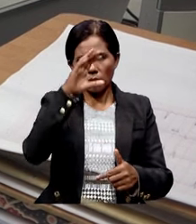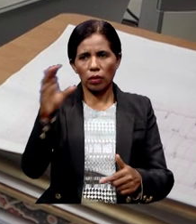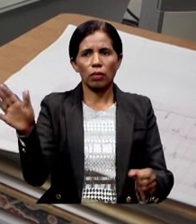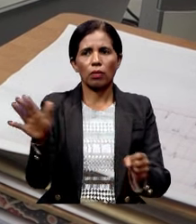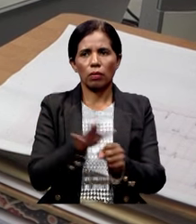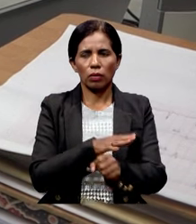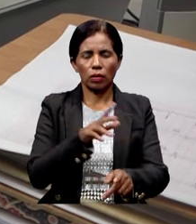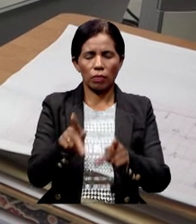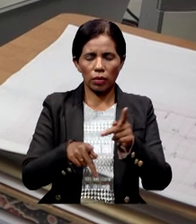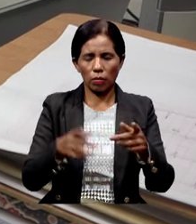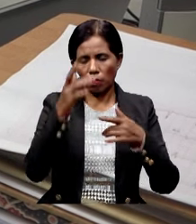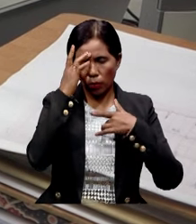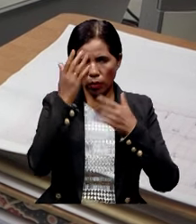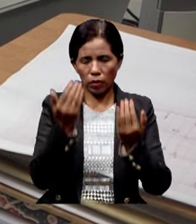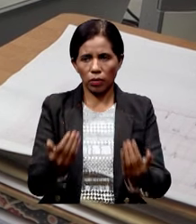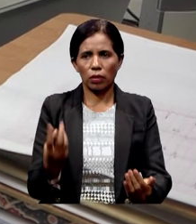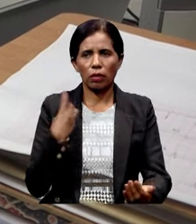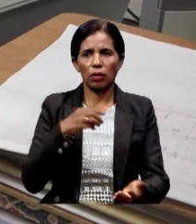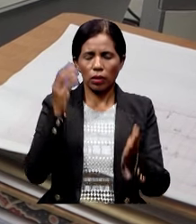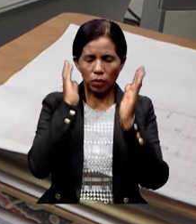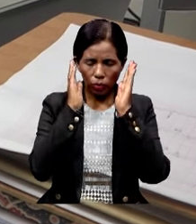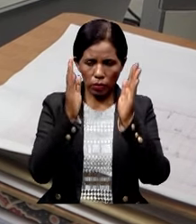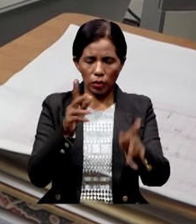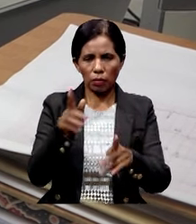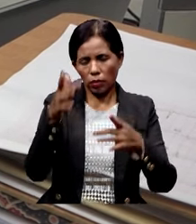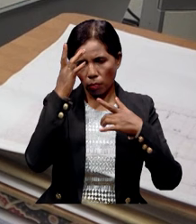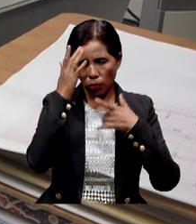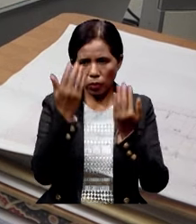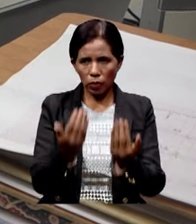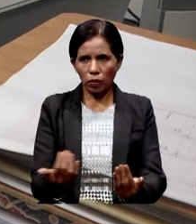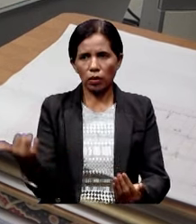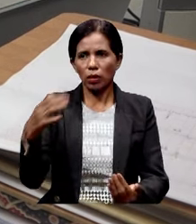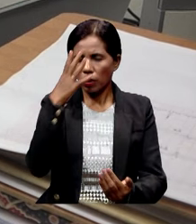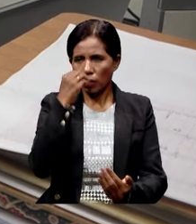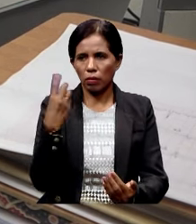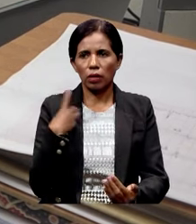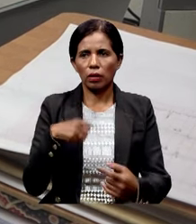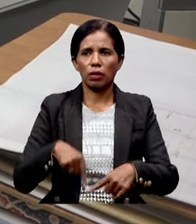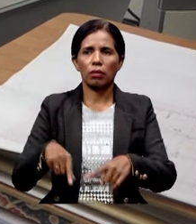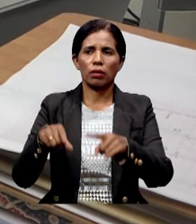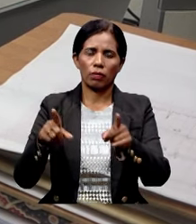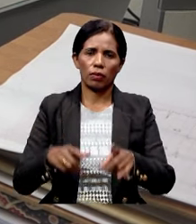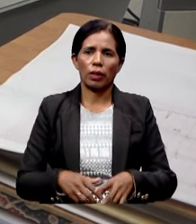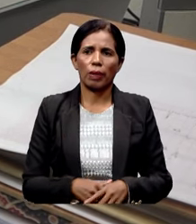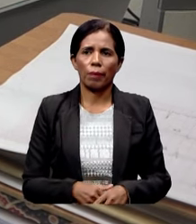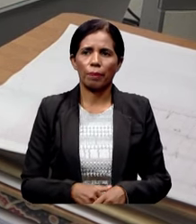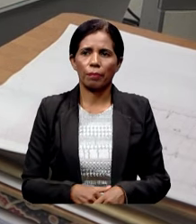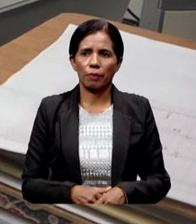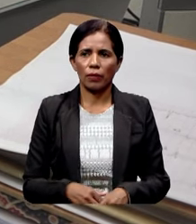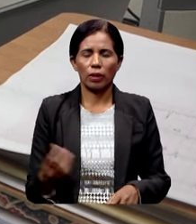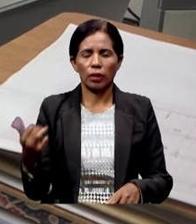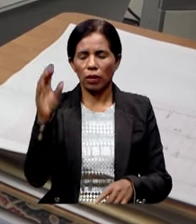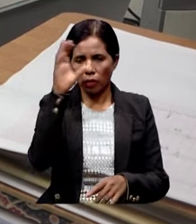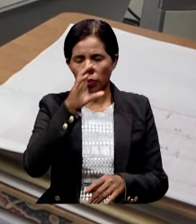paciente ne grave. Lolo se tem ta periode ba paciente grave mas tamba sira to bater tira mungi ta haru ka sira sai fale. Ta sira observa sira